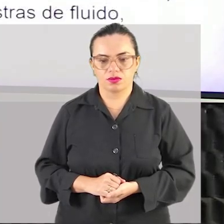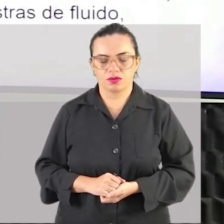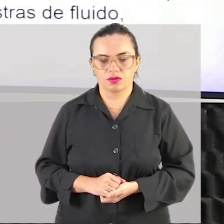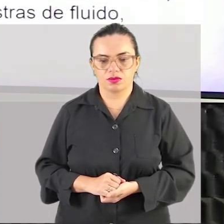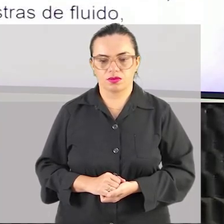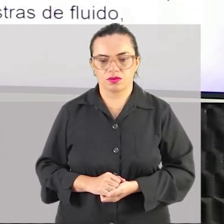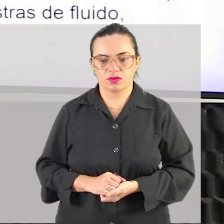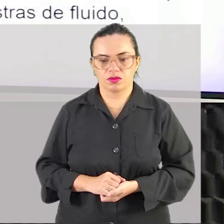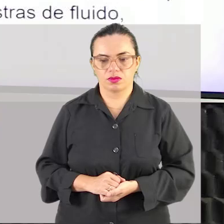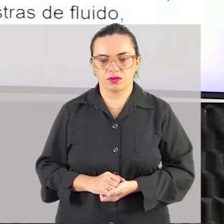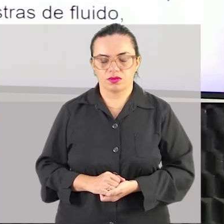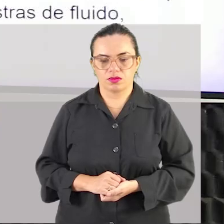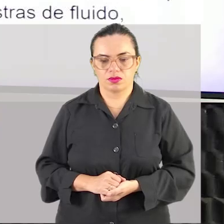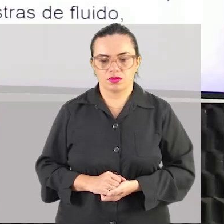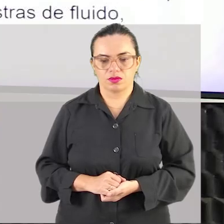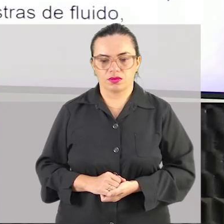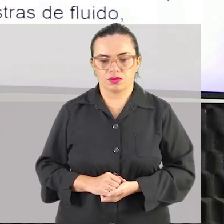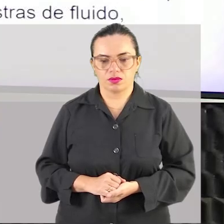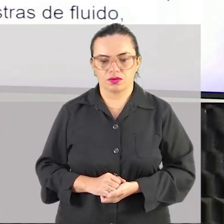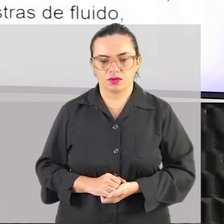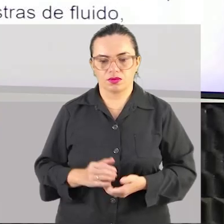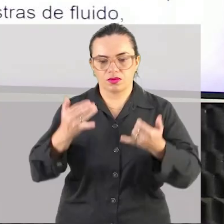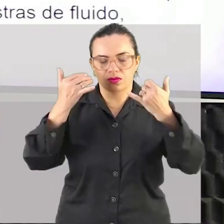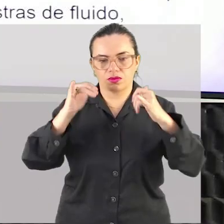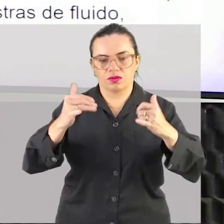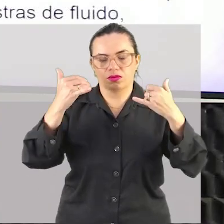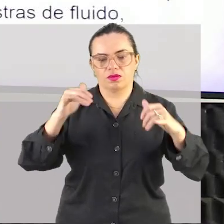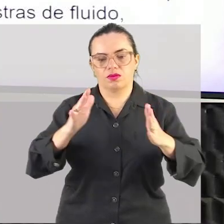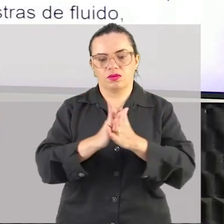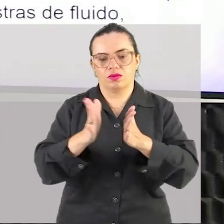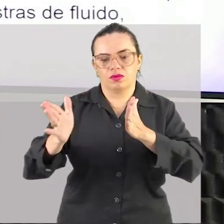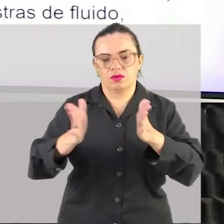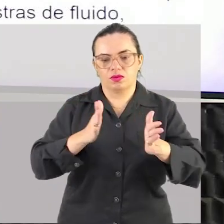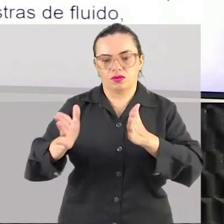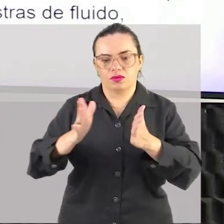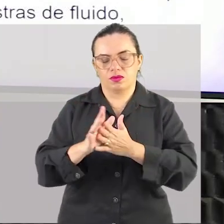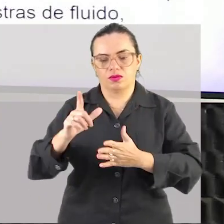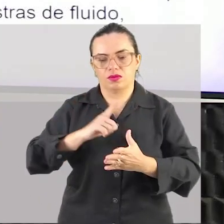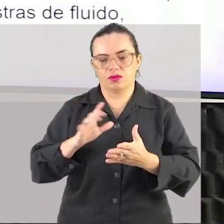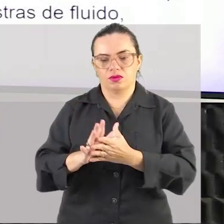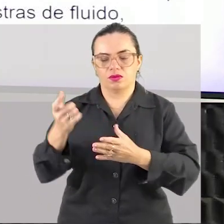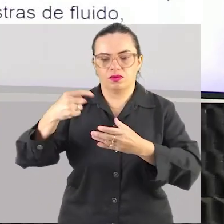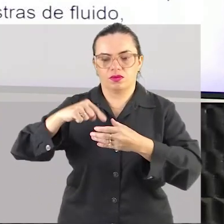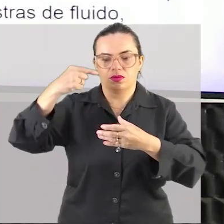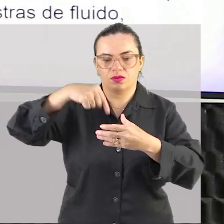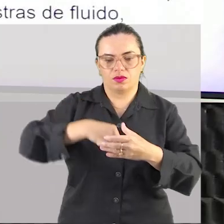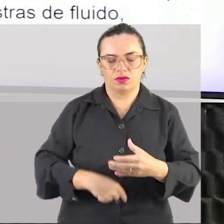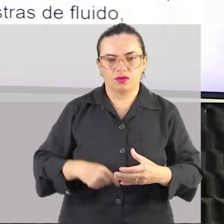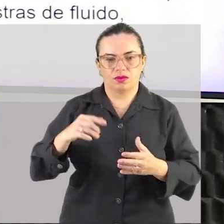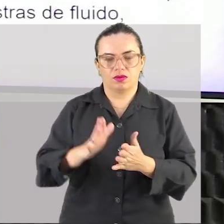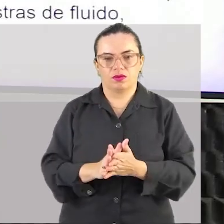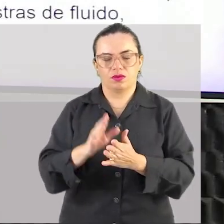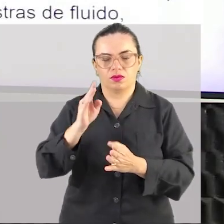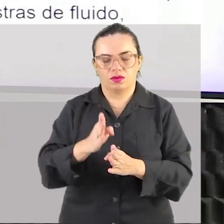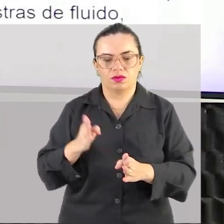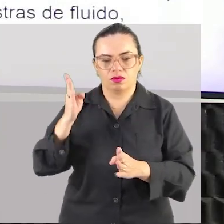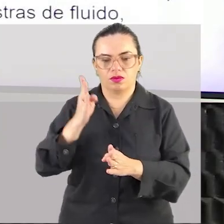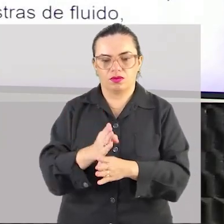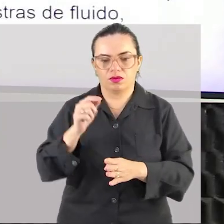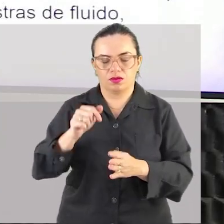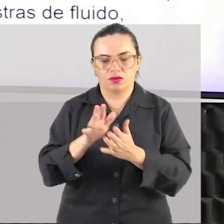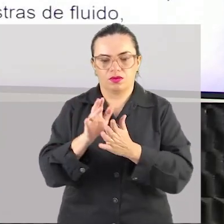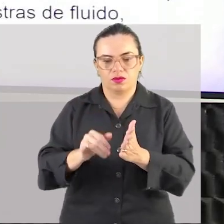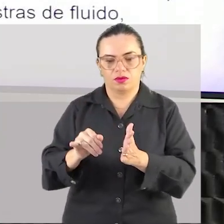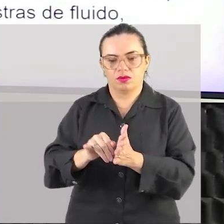de 1.905 metros. A Petrobras informou que o intervalo portador de petróleo foi constatado por meio de